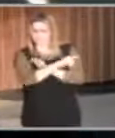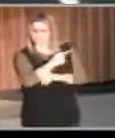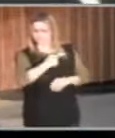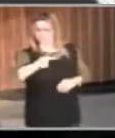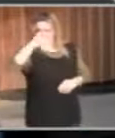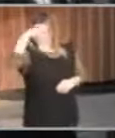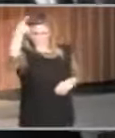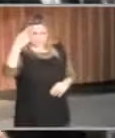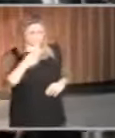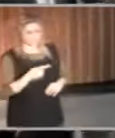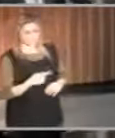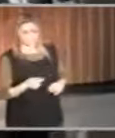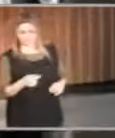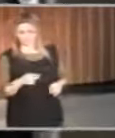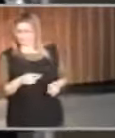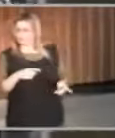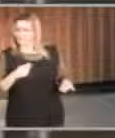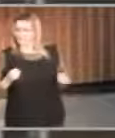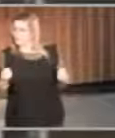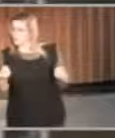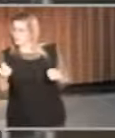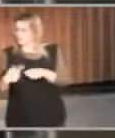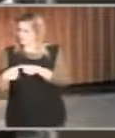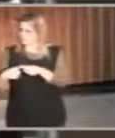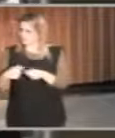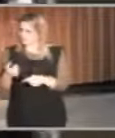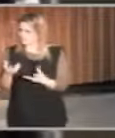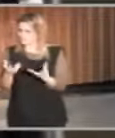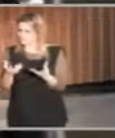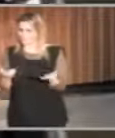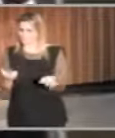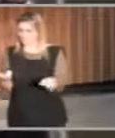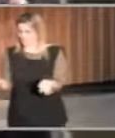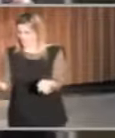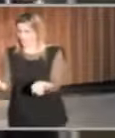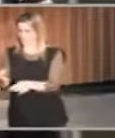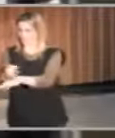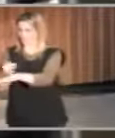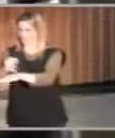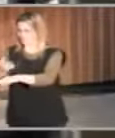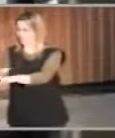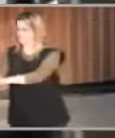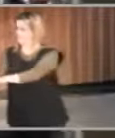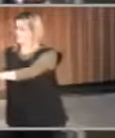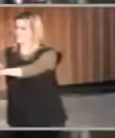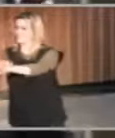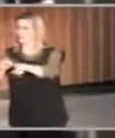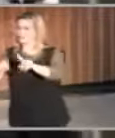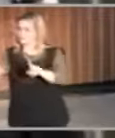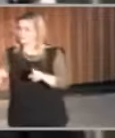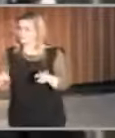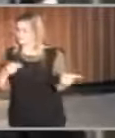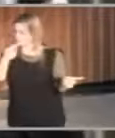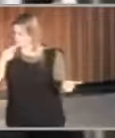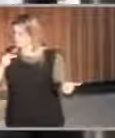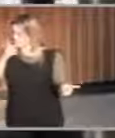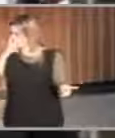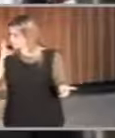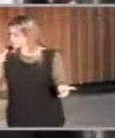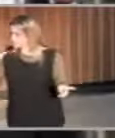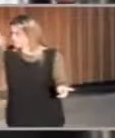pouco você vai fazer dois cultos três cultos como é que vai ser esse negócio do domingo não vai dar certo eu não sei mas eu continuo crendo que